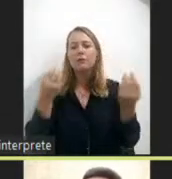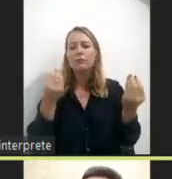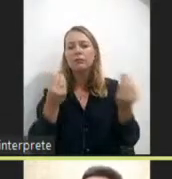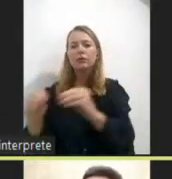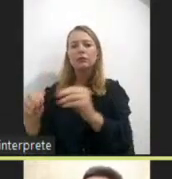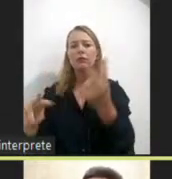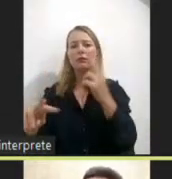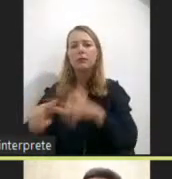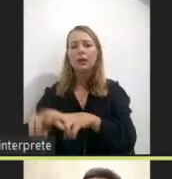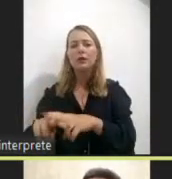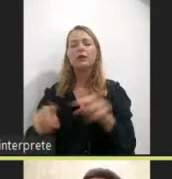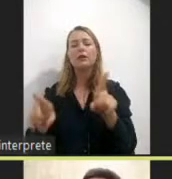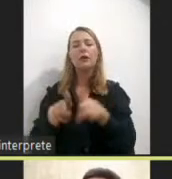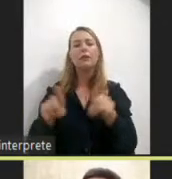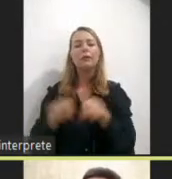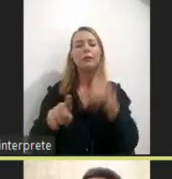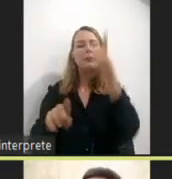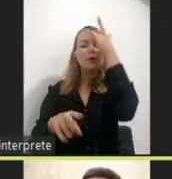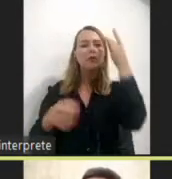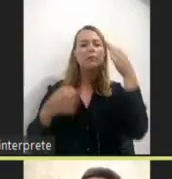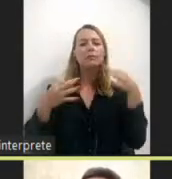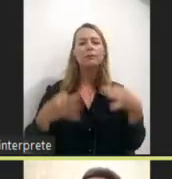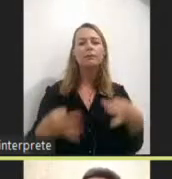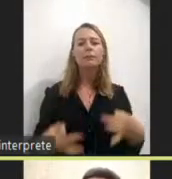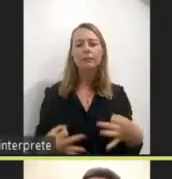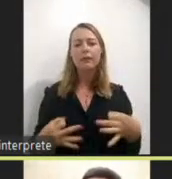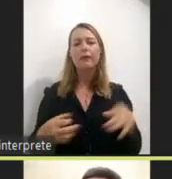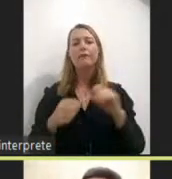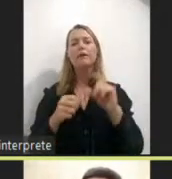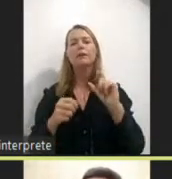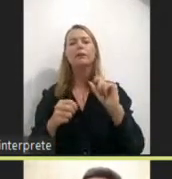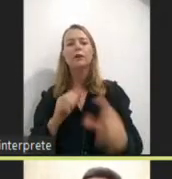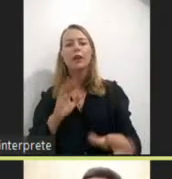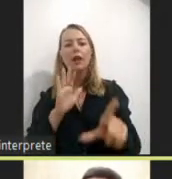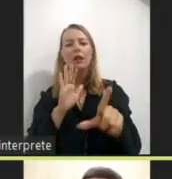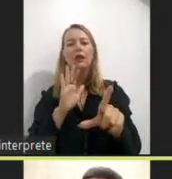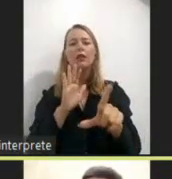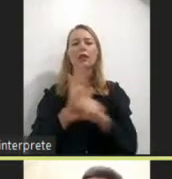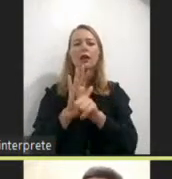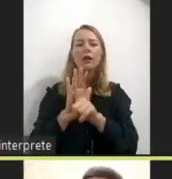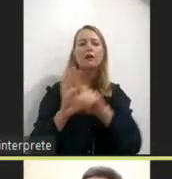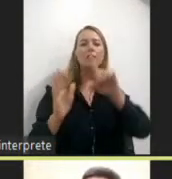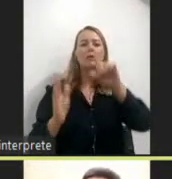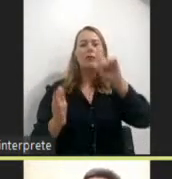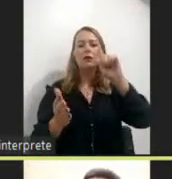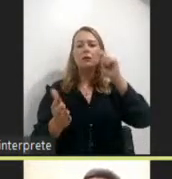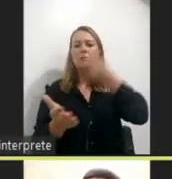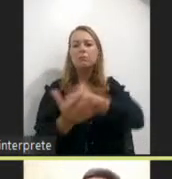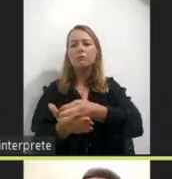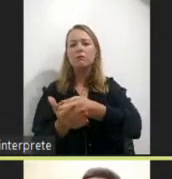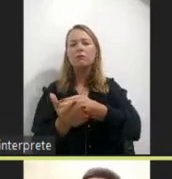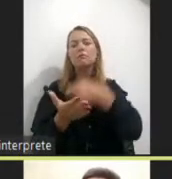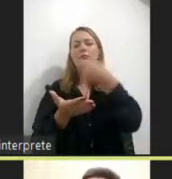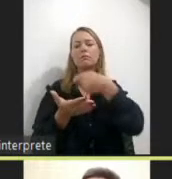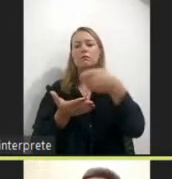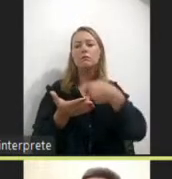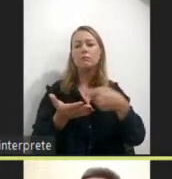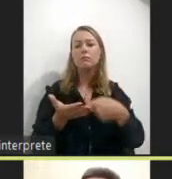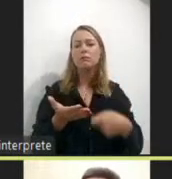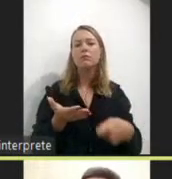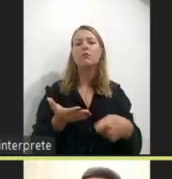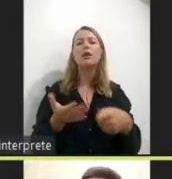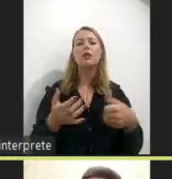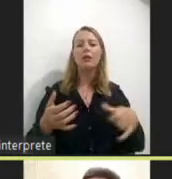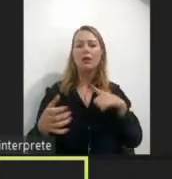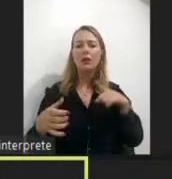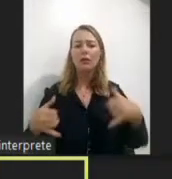em grilhões de ferro, para executar contra eles a sentença escrita, que será honra para todos